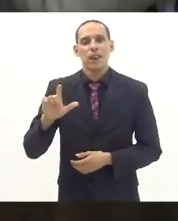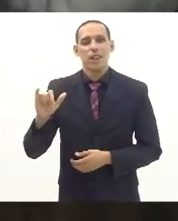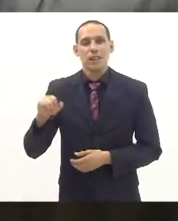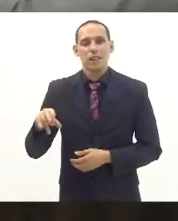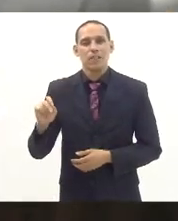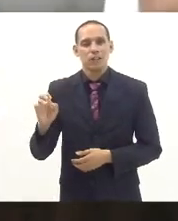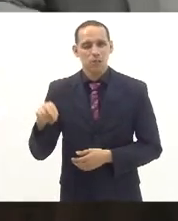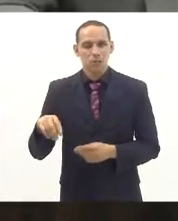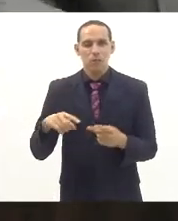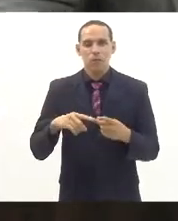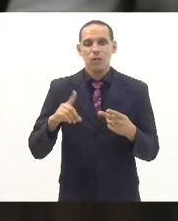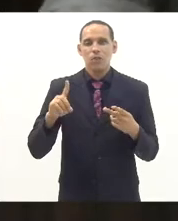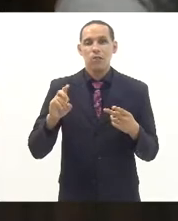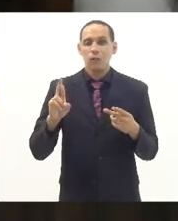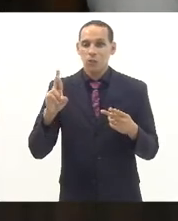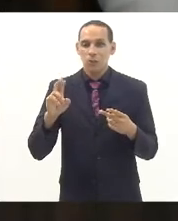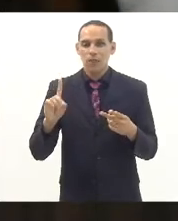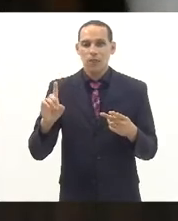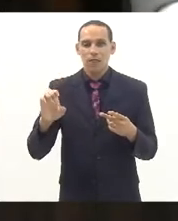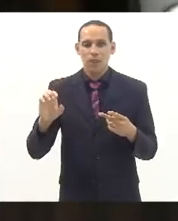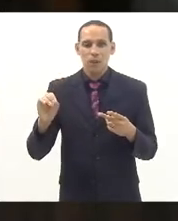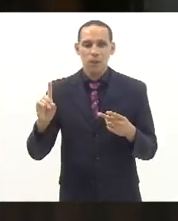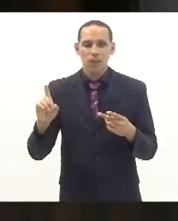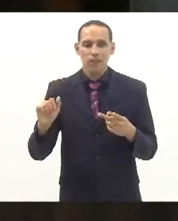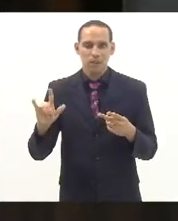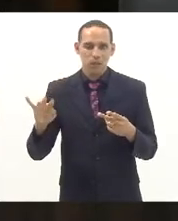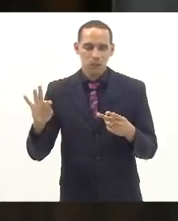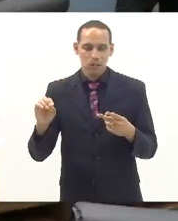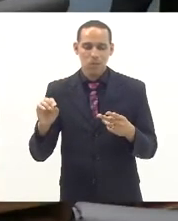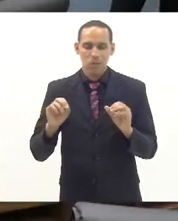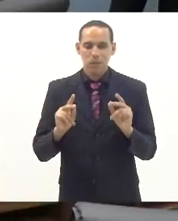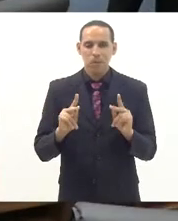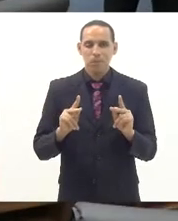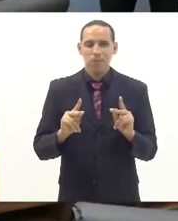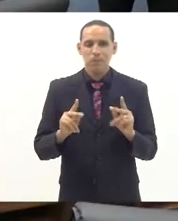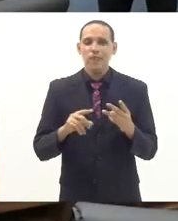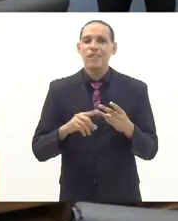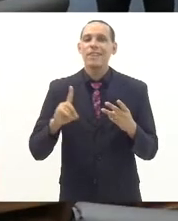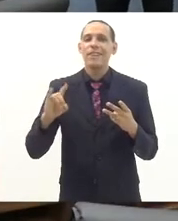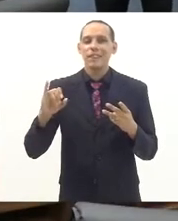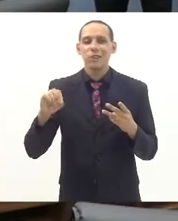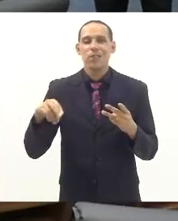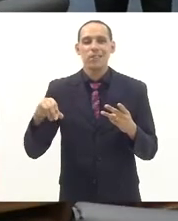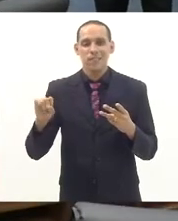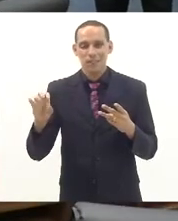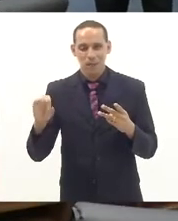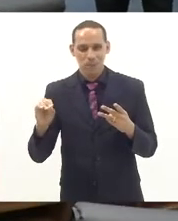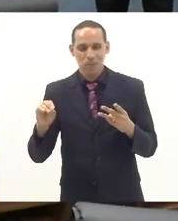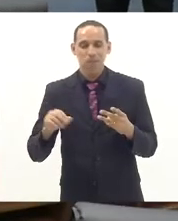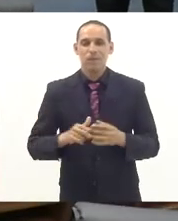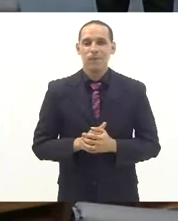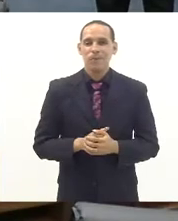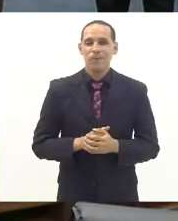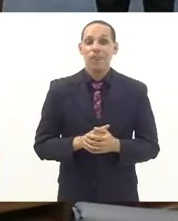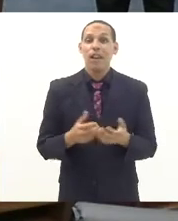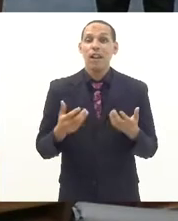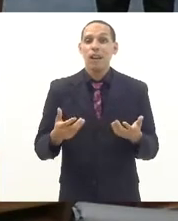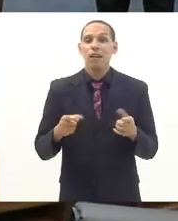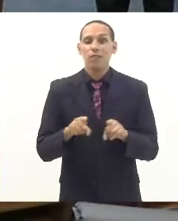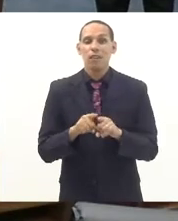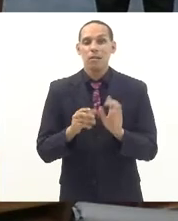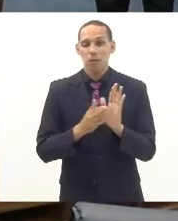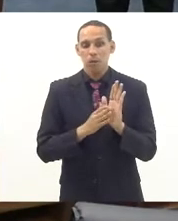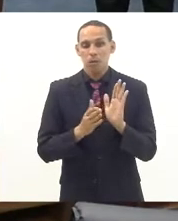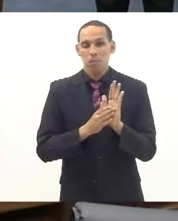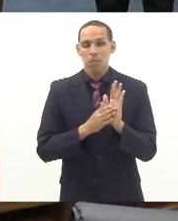Doutor deodalto um toque um sorriso Lins e eu queria propor